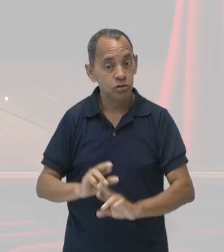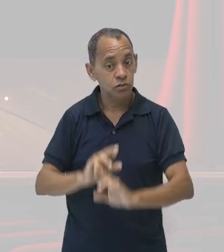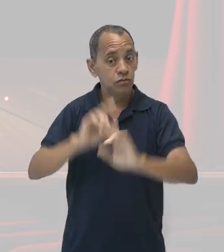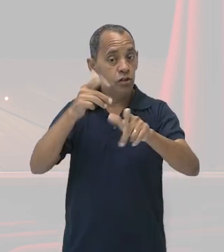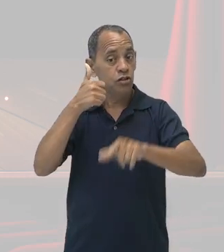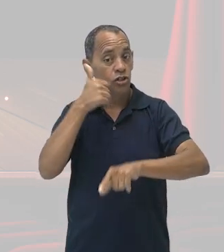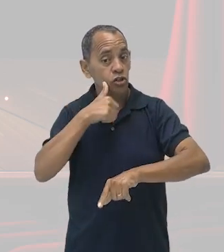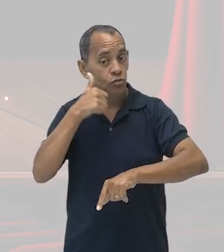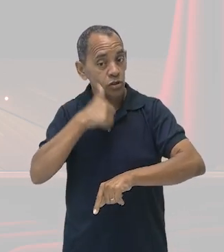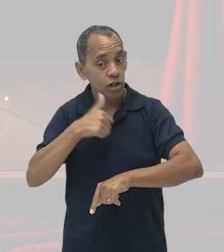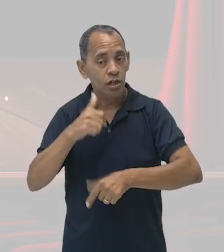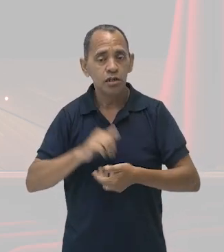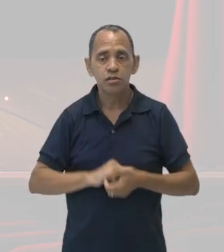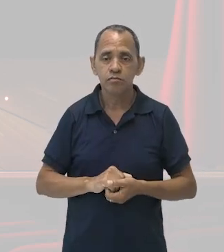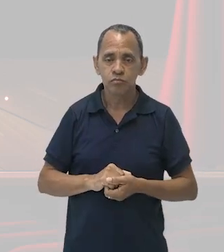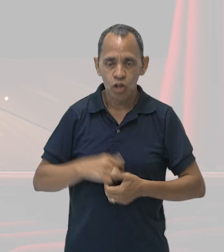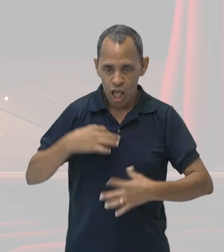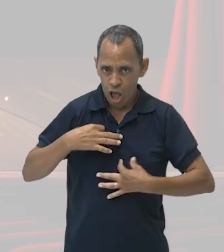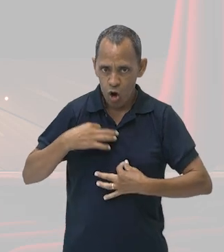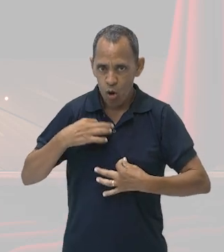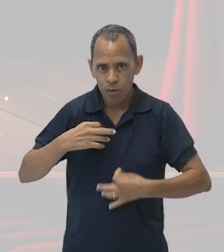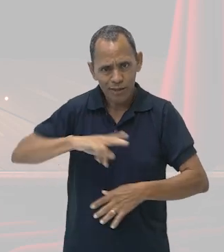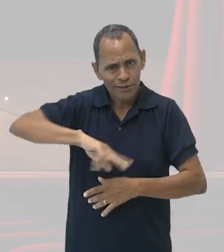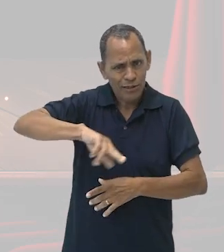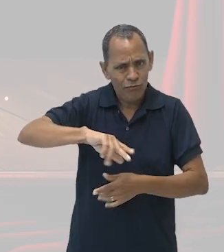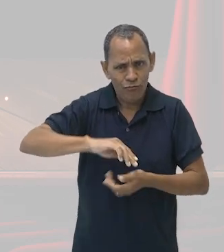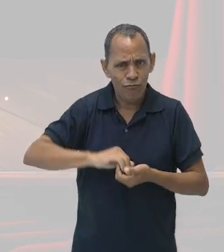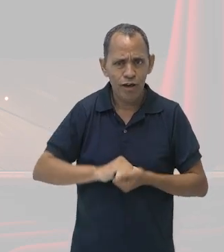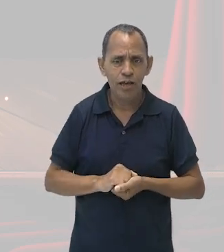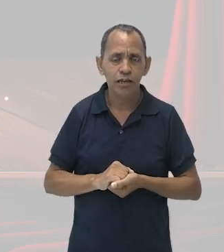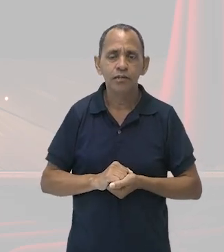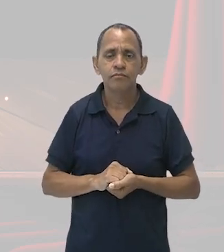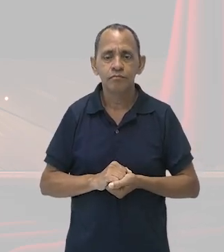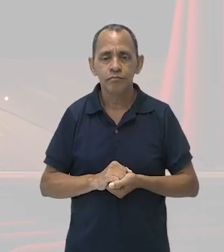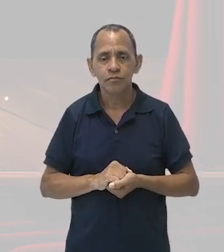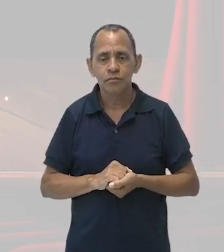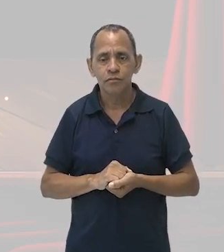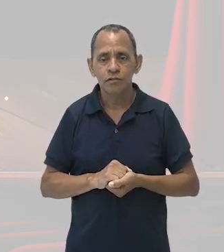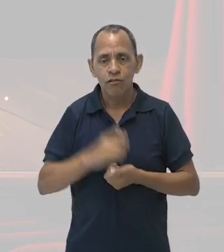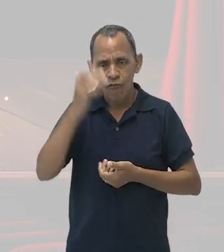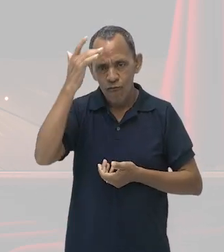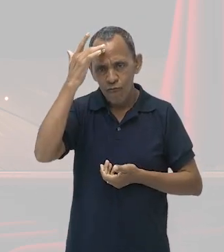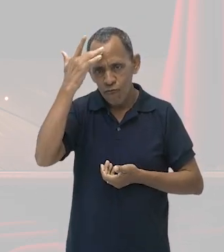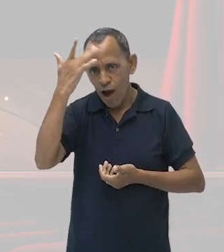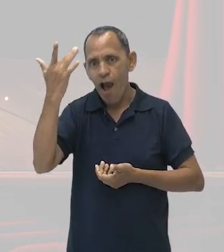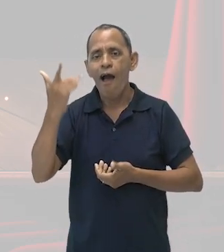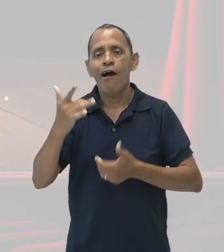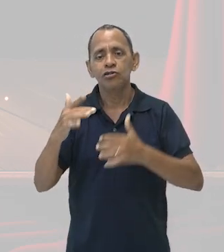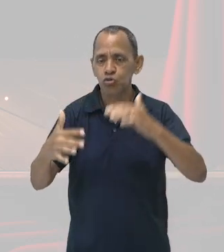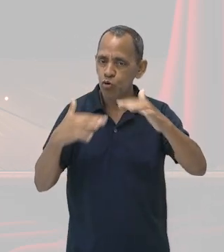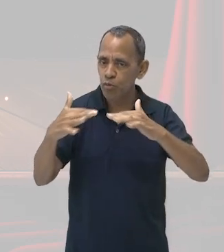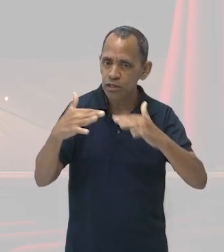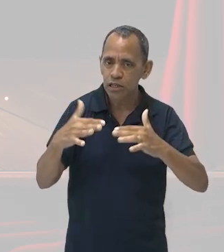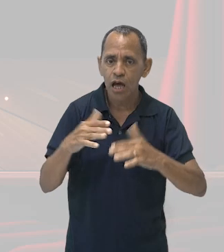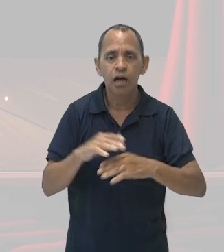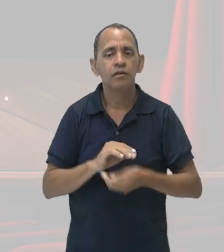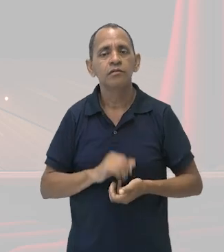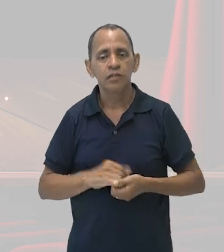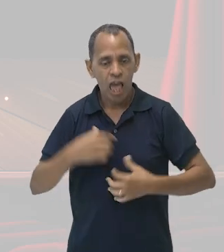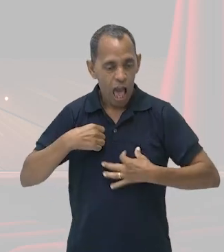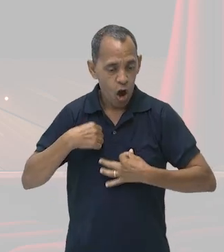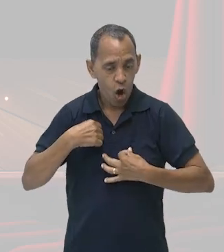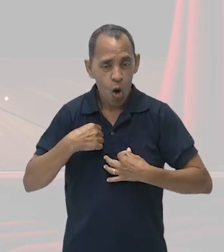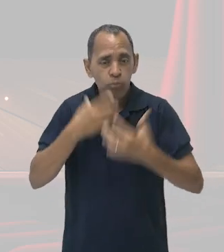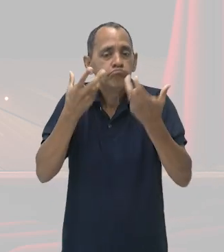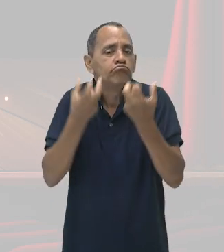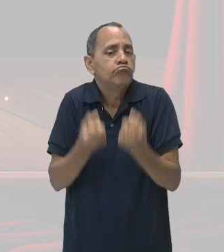a roupa não era do jeito que vocês estão vendo, era uma roupa mais pesada, as meninas não usavam sapatilhas, elas